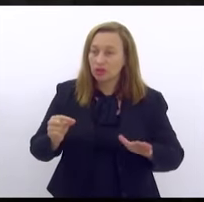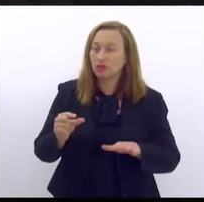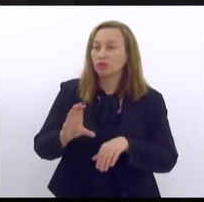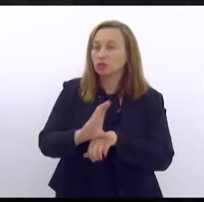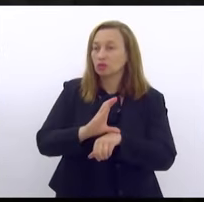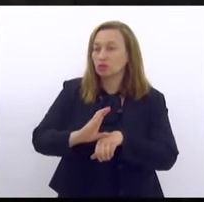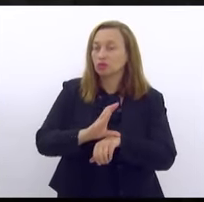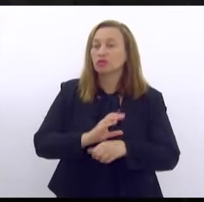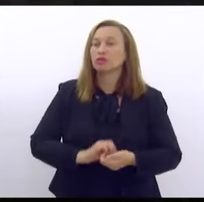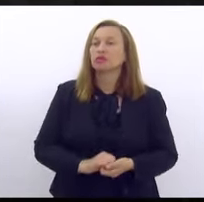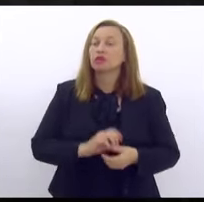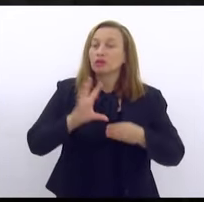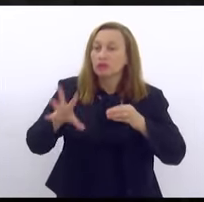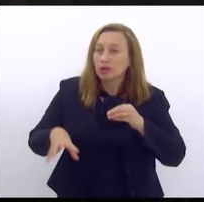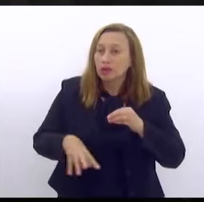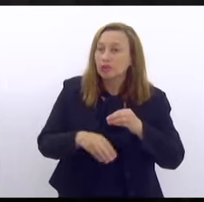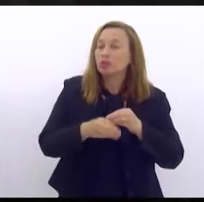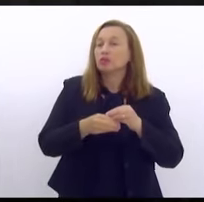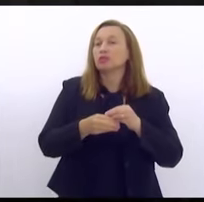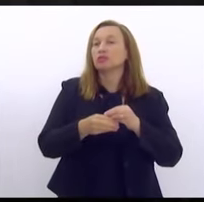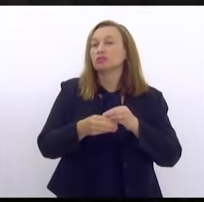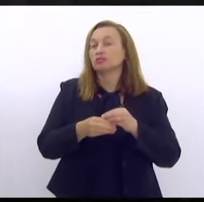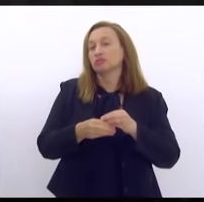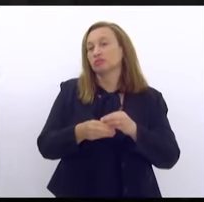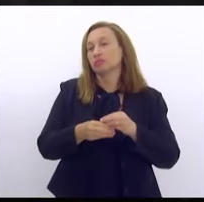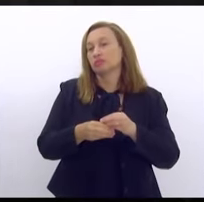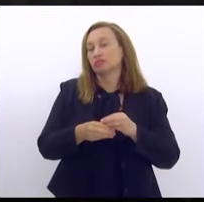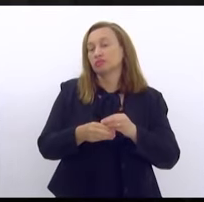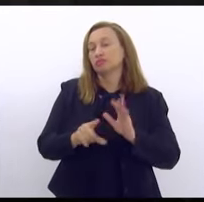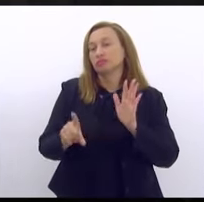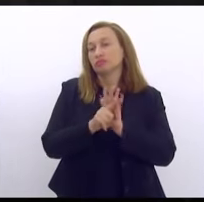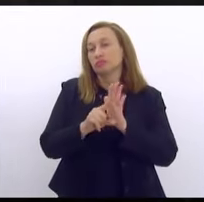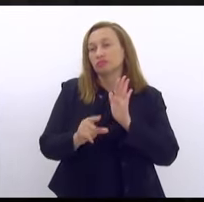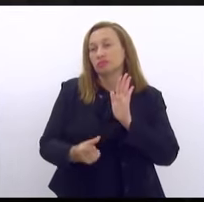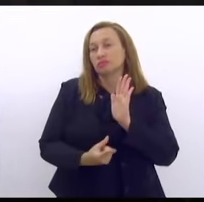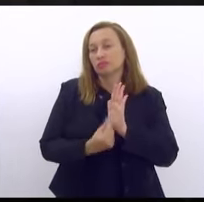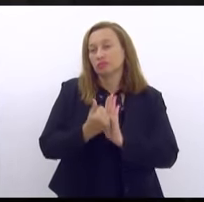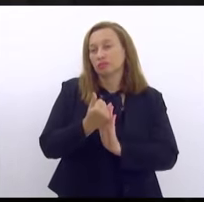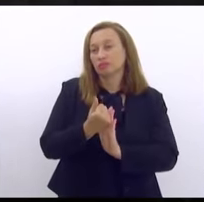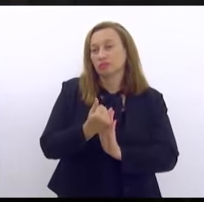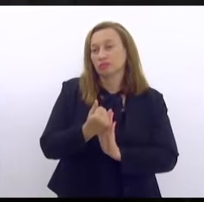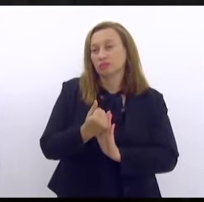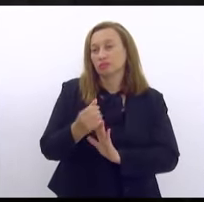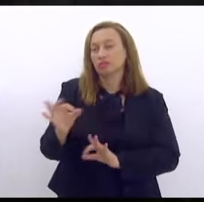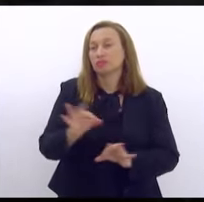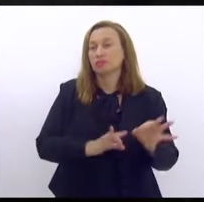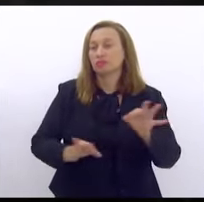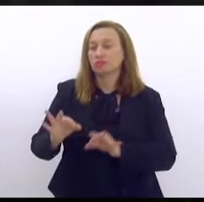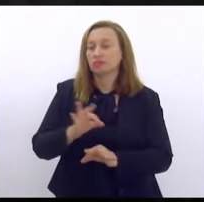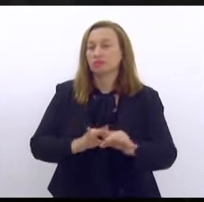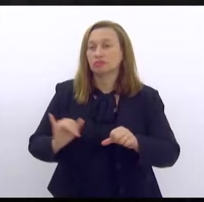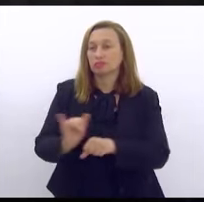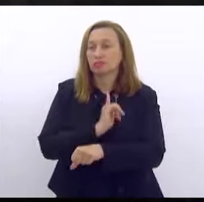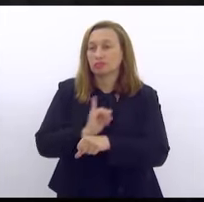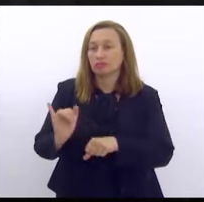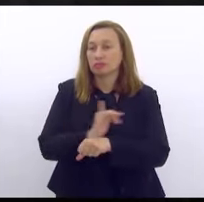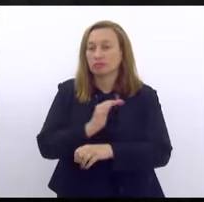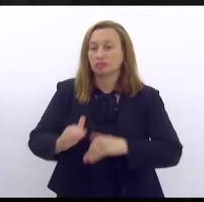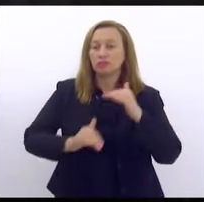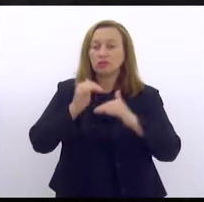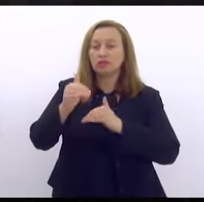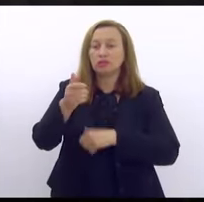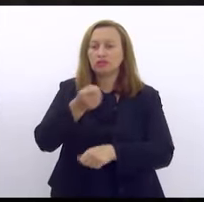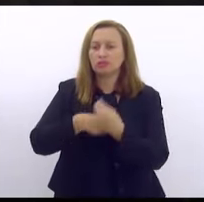constitucional para incluir, como lei orçamentária, o Plano Estratégico de Desenvolvimento Econômico e